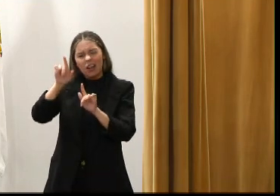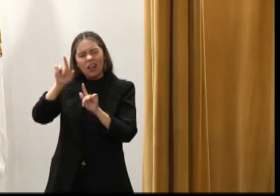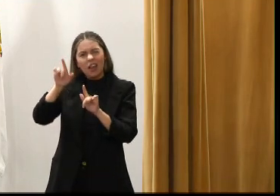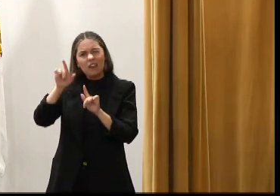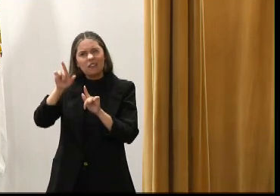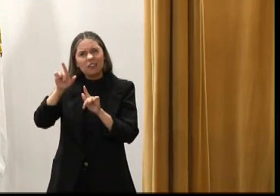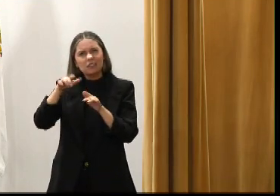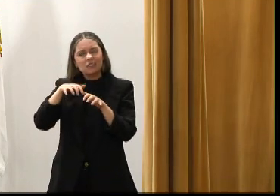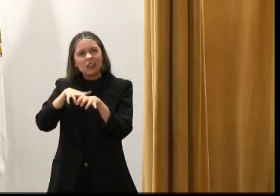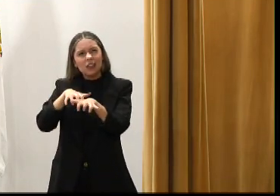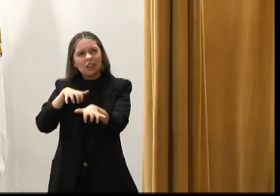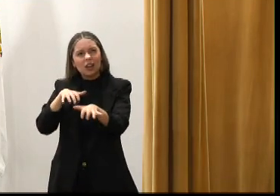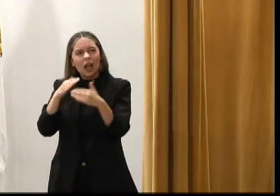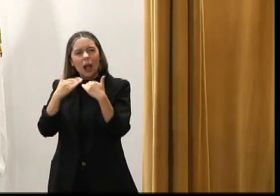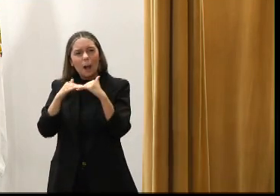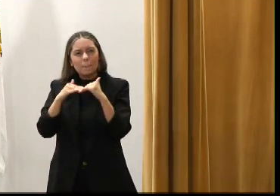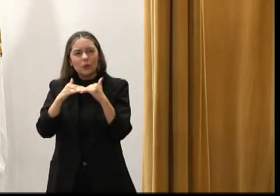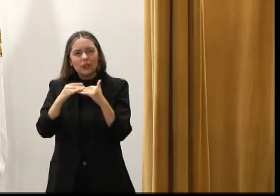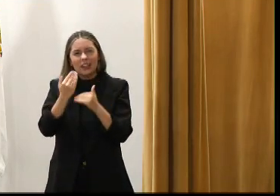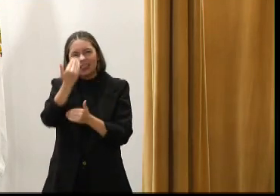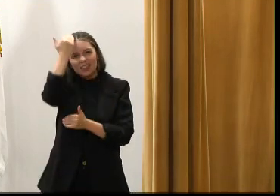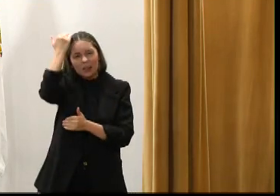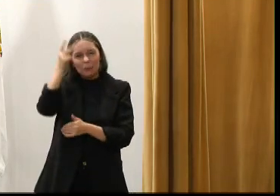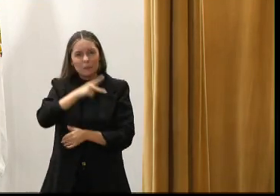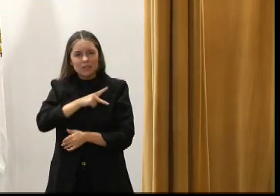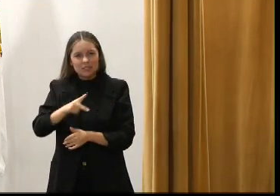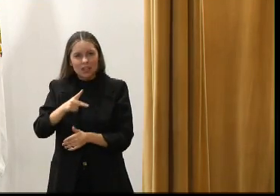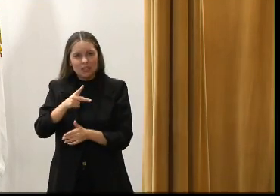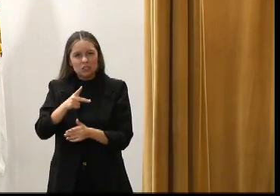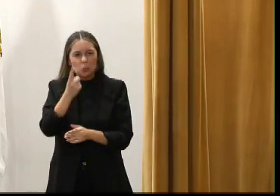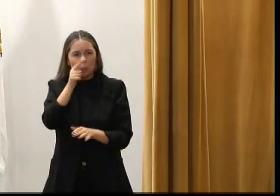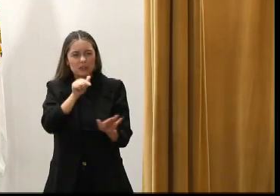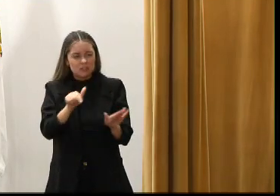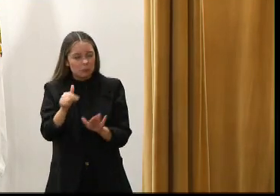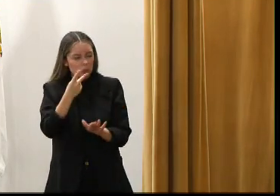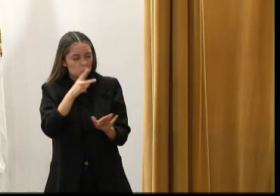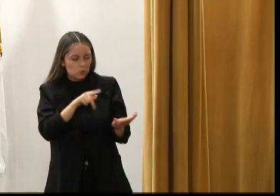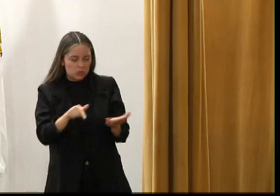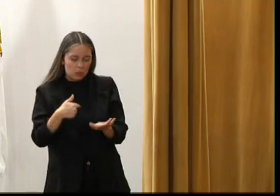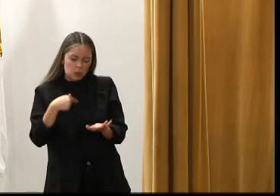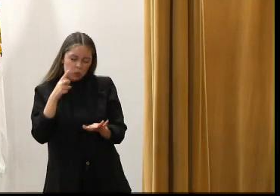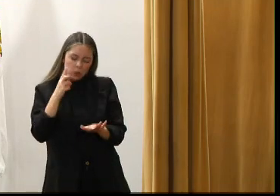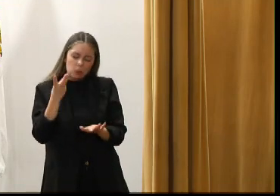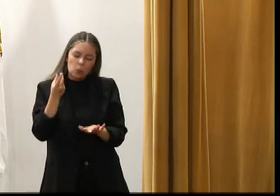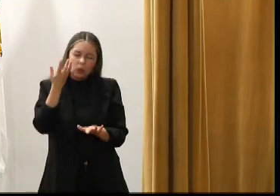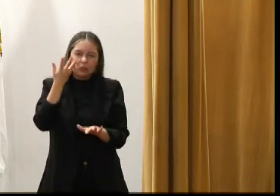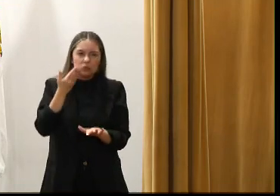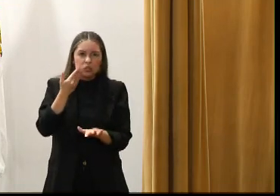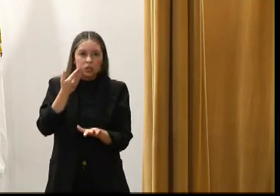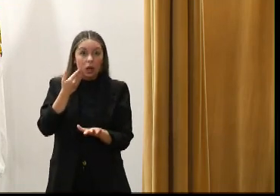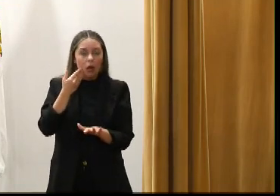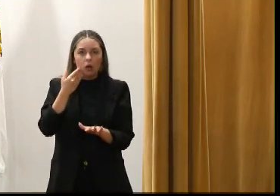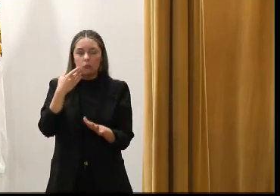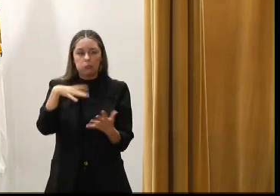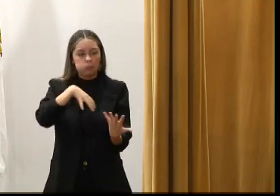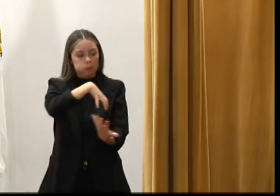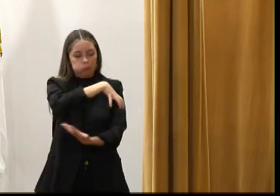Temer? Bastou os caminhoneiros pararem uma semana, 2 semanas, não sei quantos dias foi, e foi um